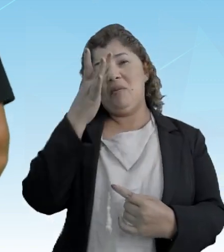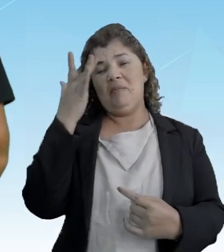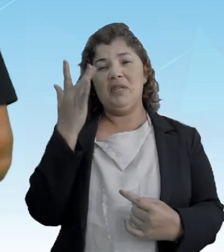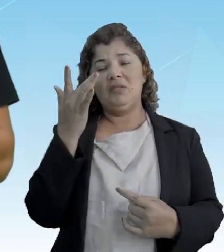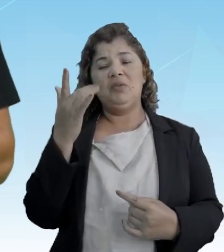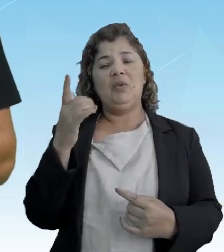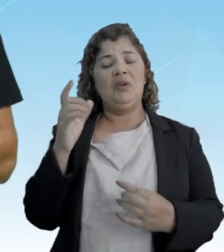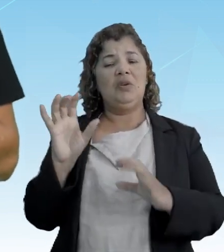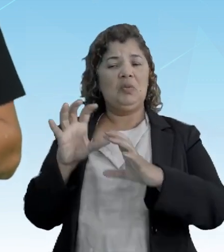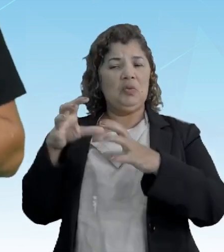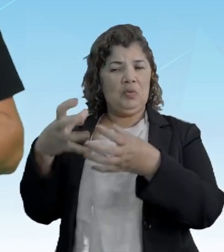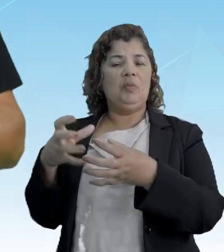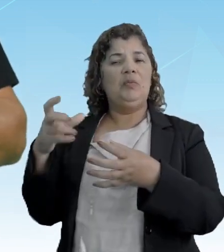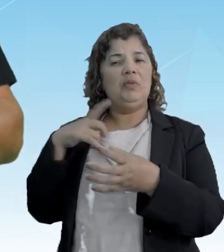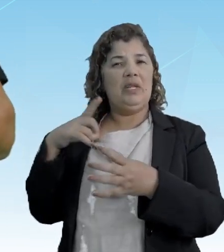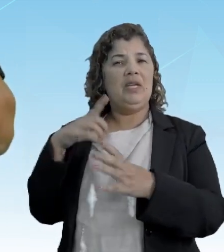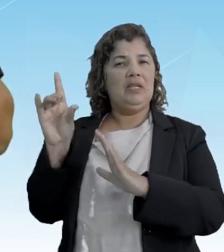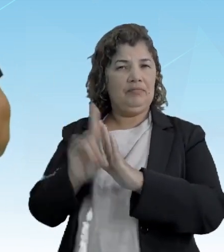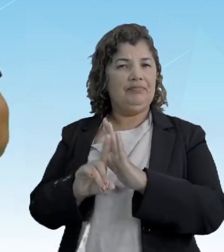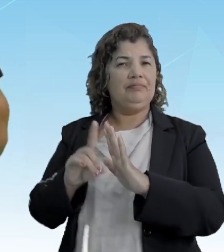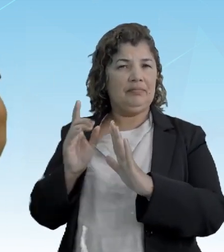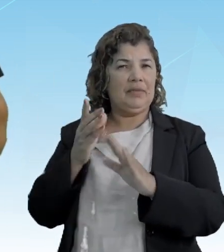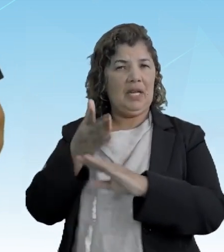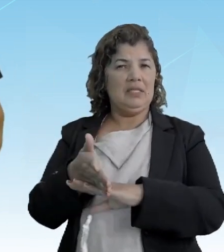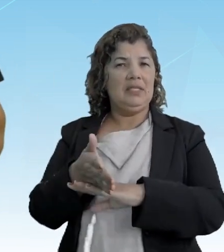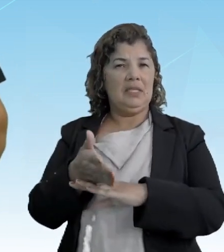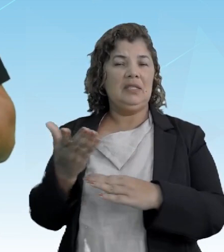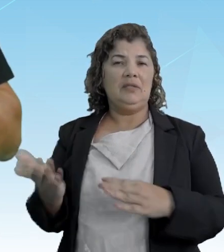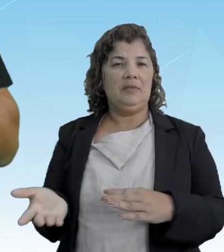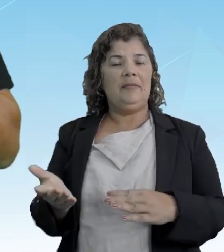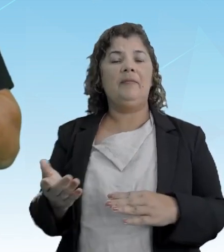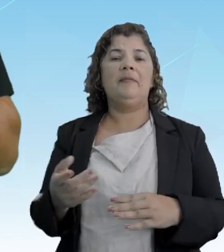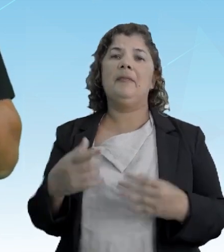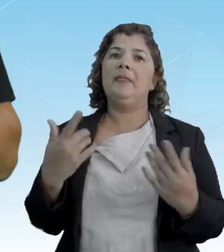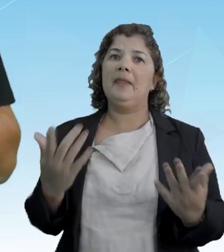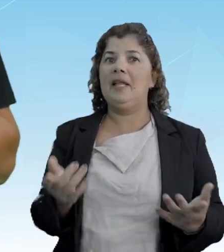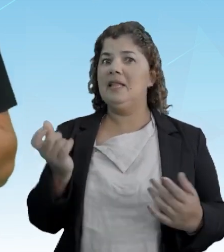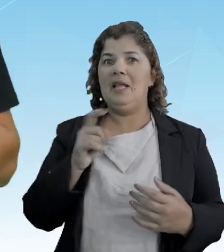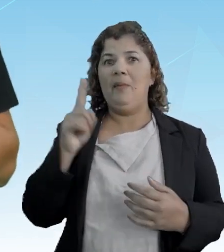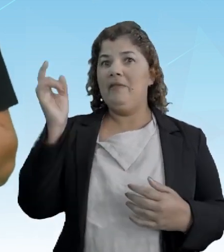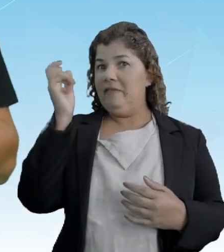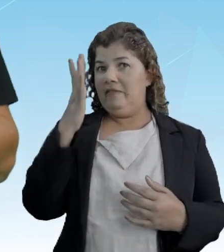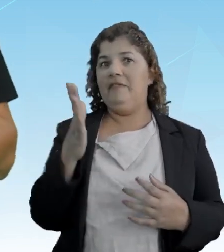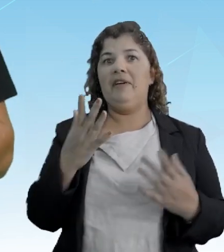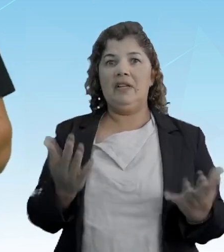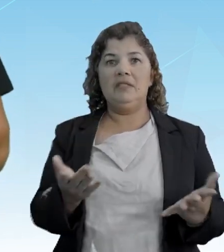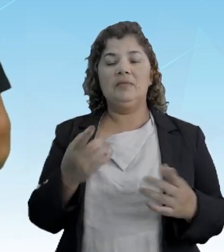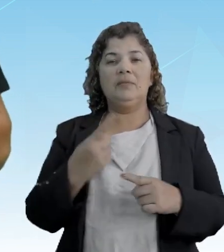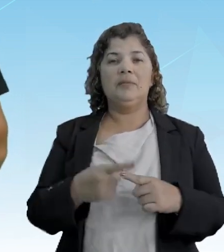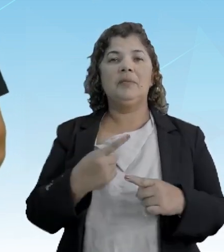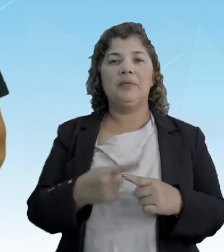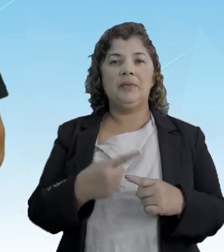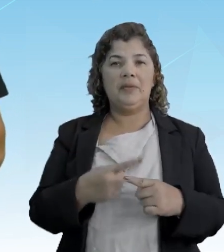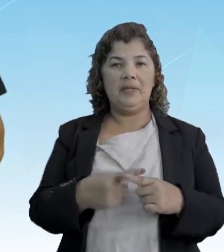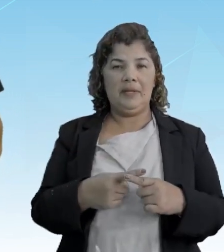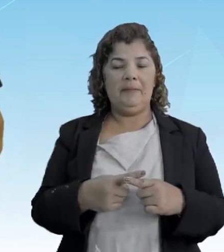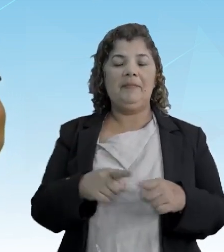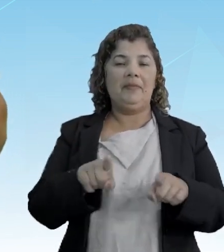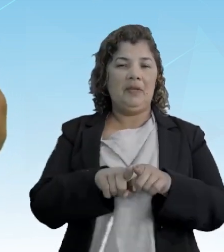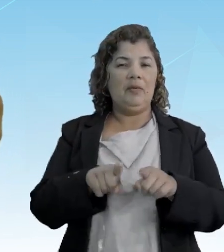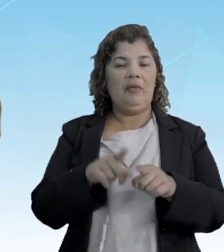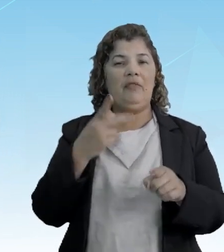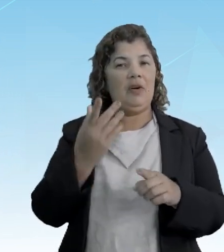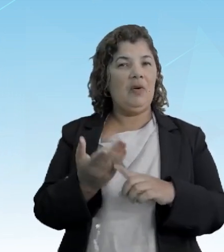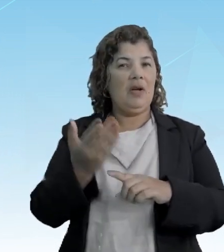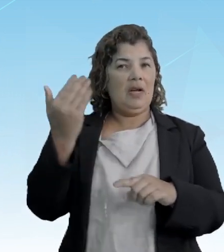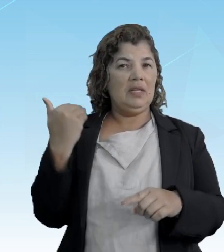tem acesso, né? Então nós devemos entender que não é uma tarefa fácil, até porque, como eu disse anteriormente,